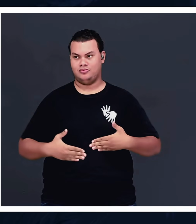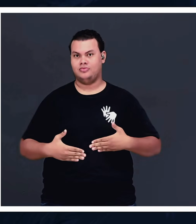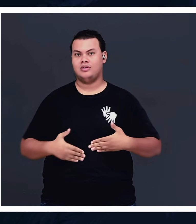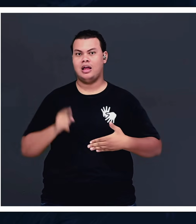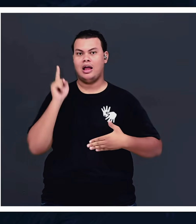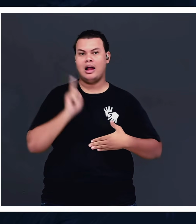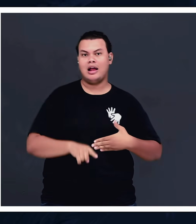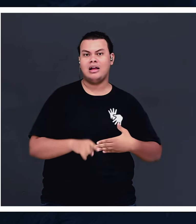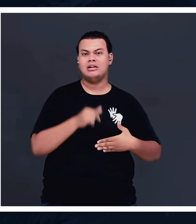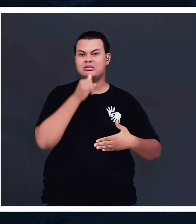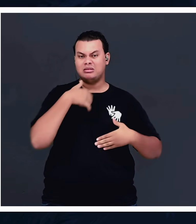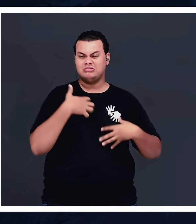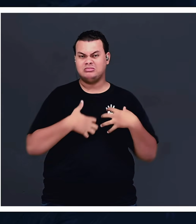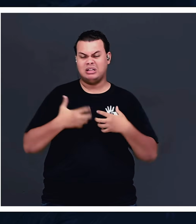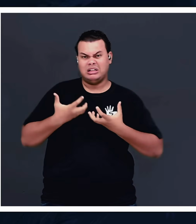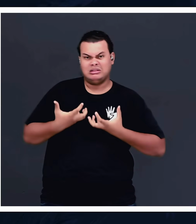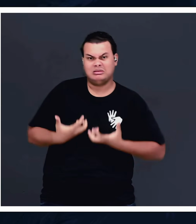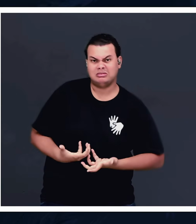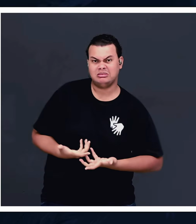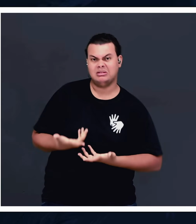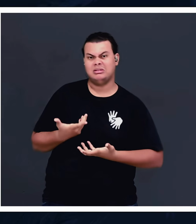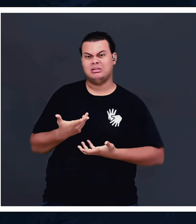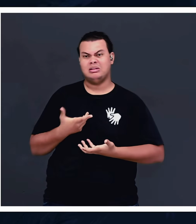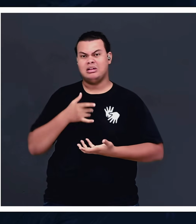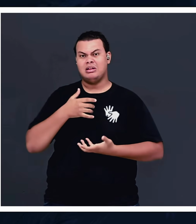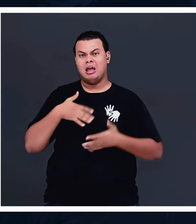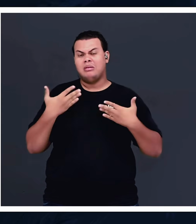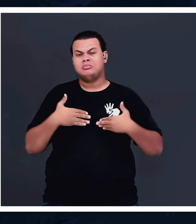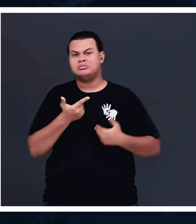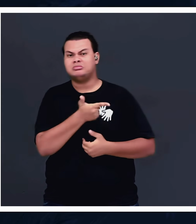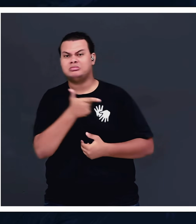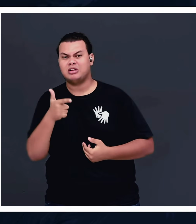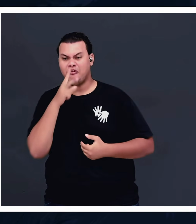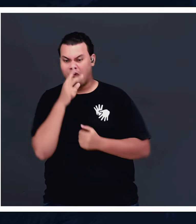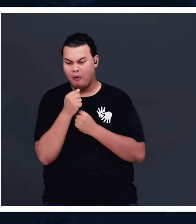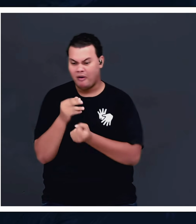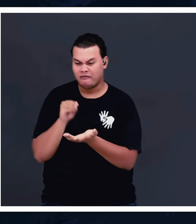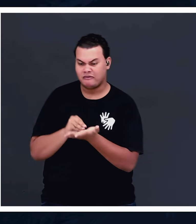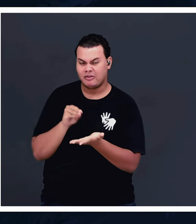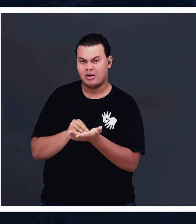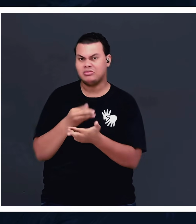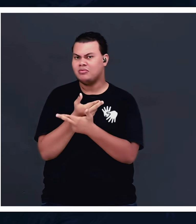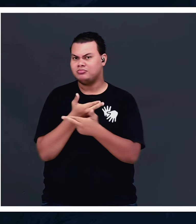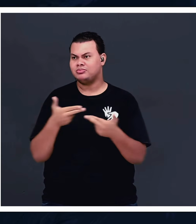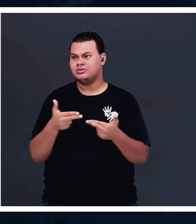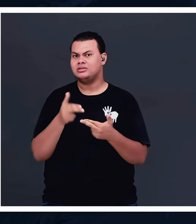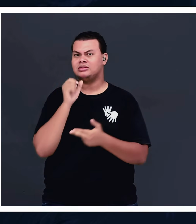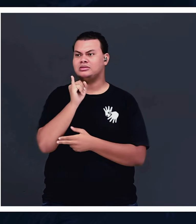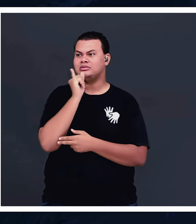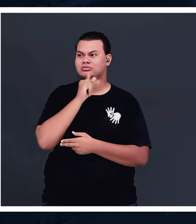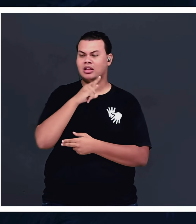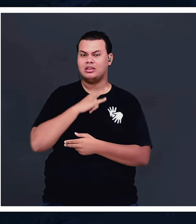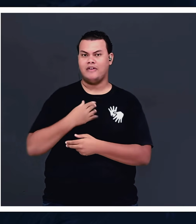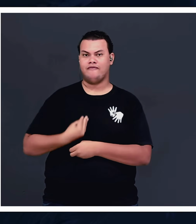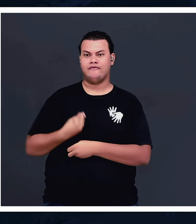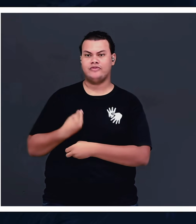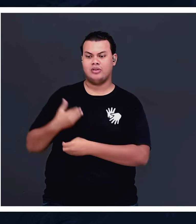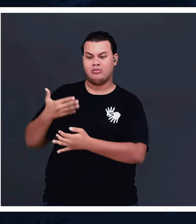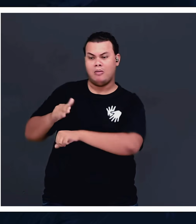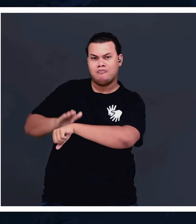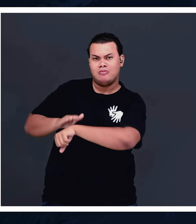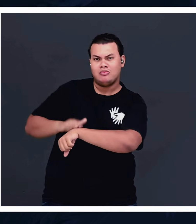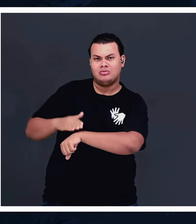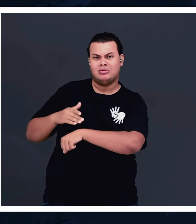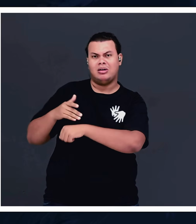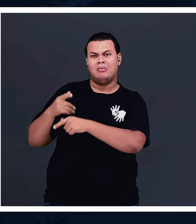É aquele desânimo, aquela falta de forças, né? Quando você está vivendo um momento